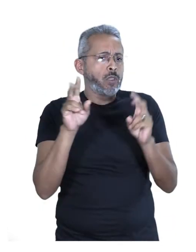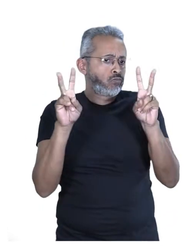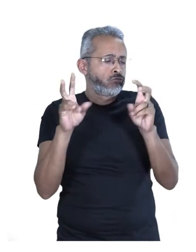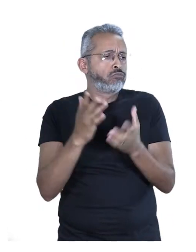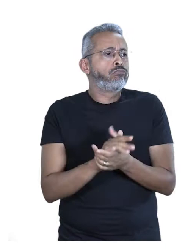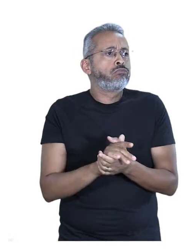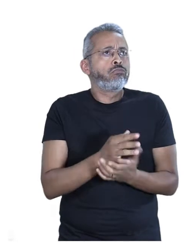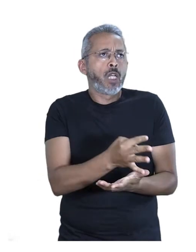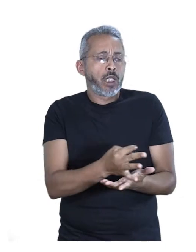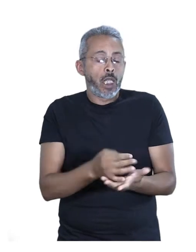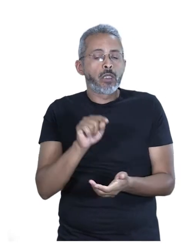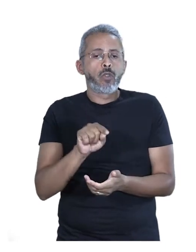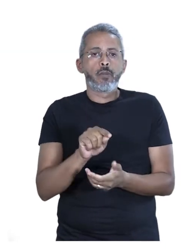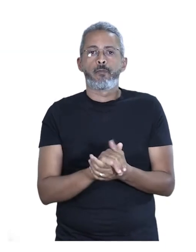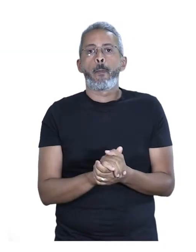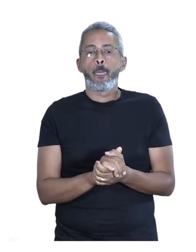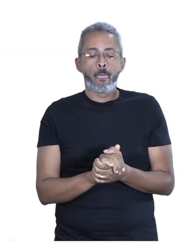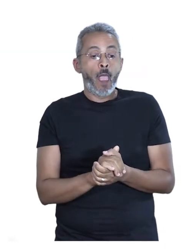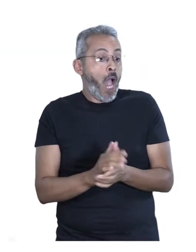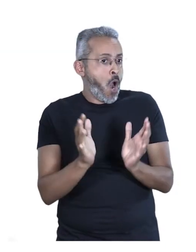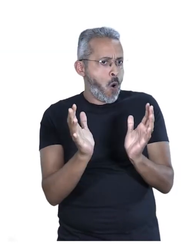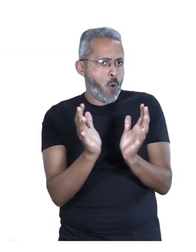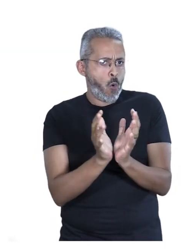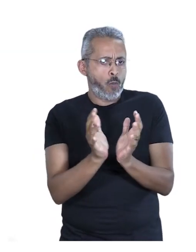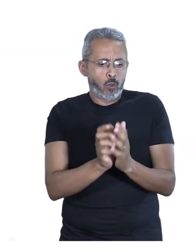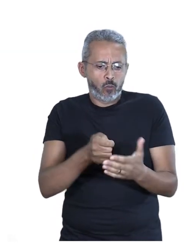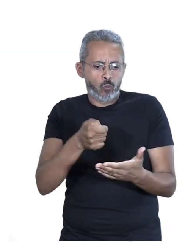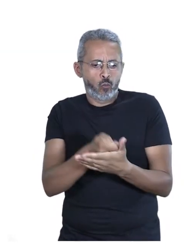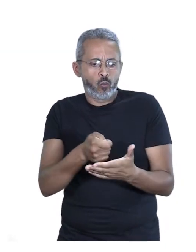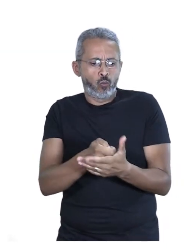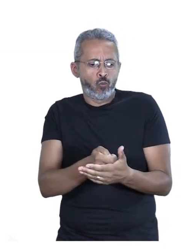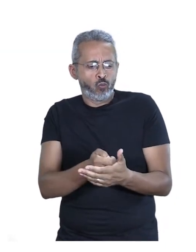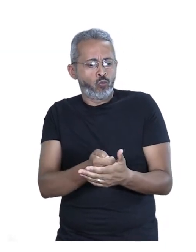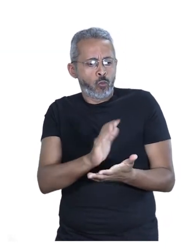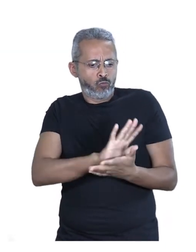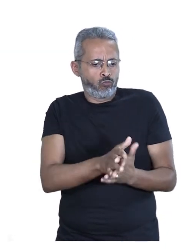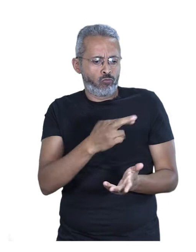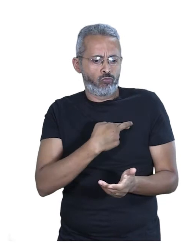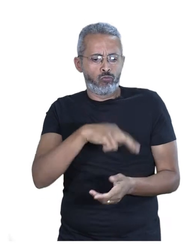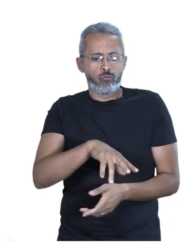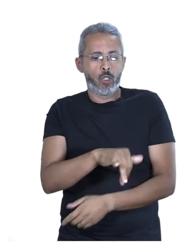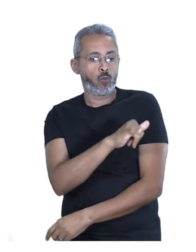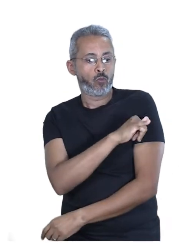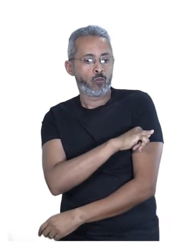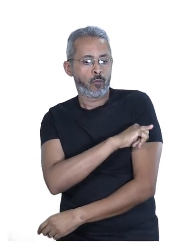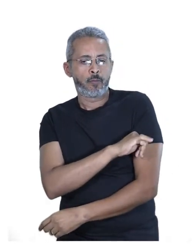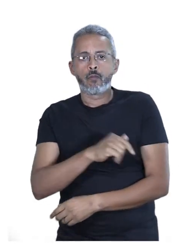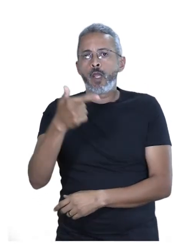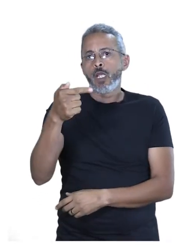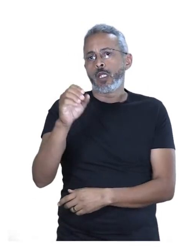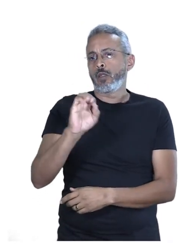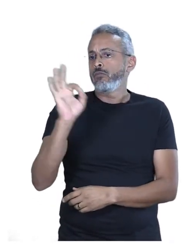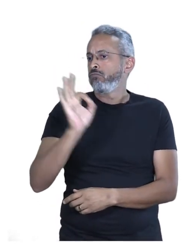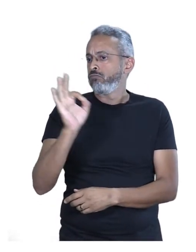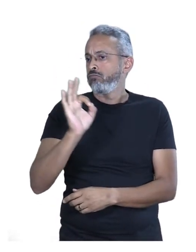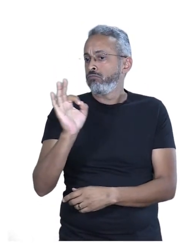que exemplificamos seria: segundo a Comissão de Combate à Intolerância Religiosa do Rio de Janeiro,